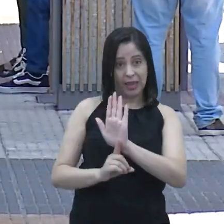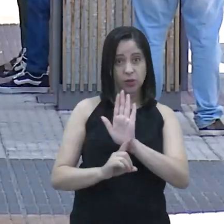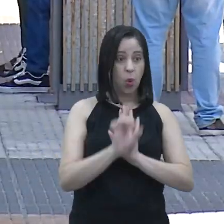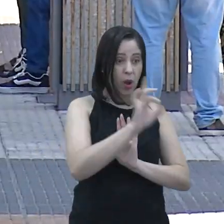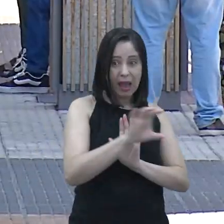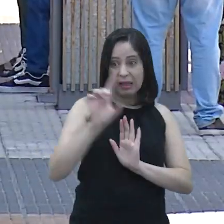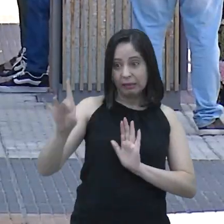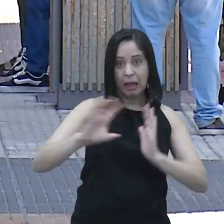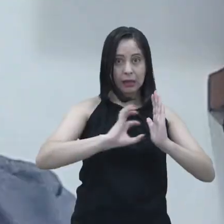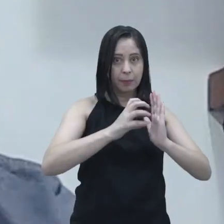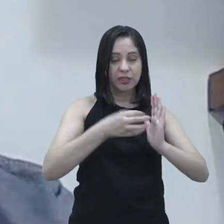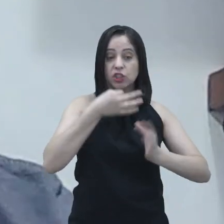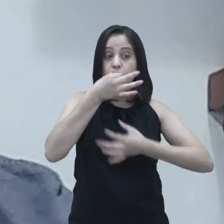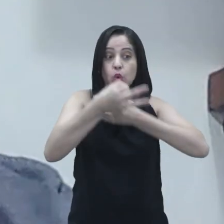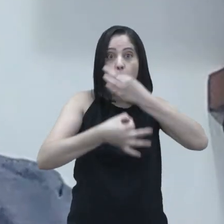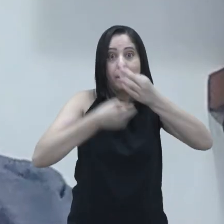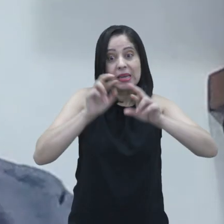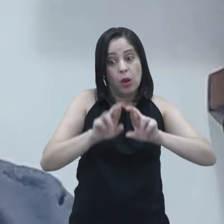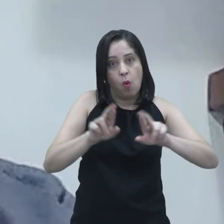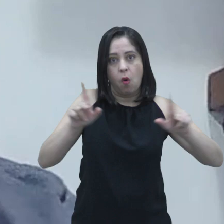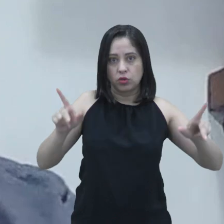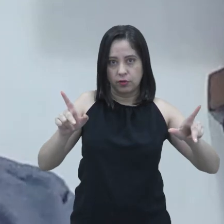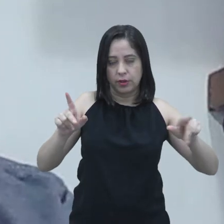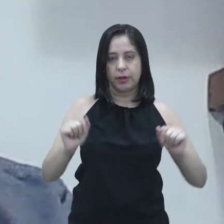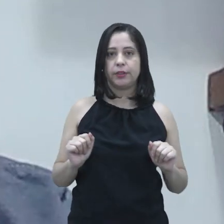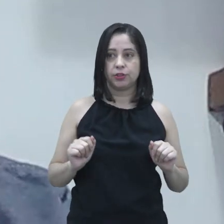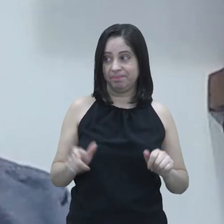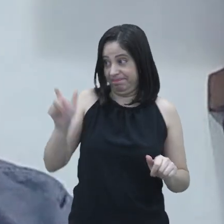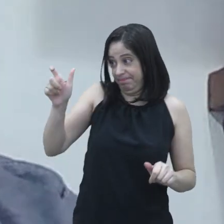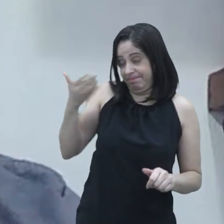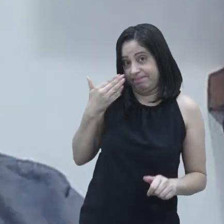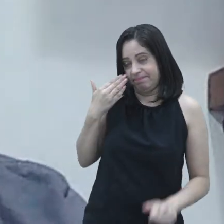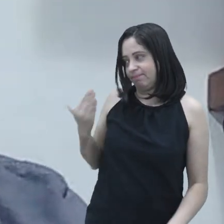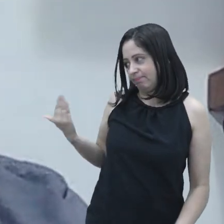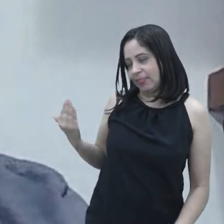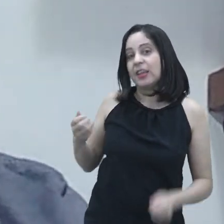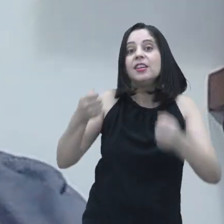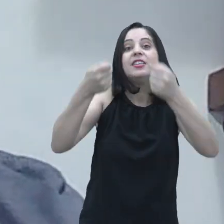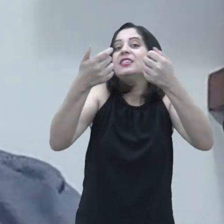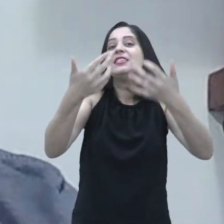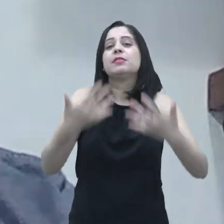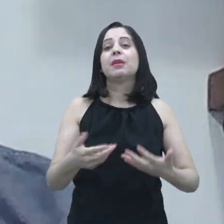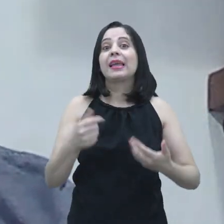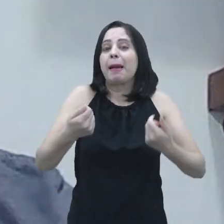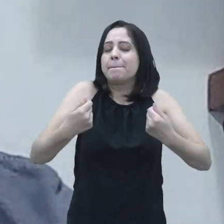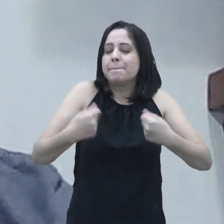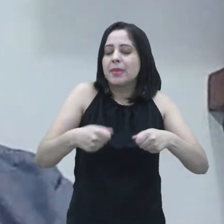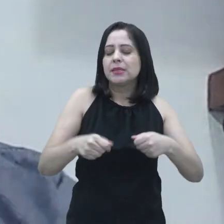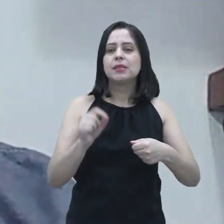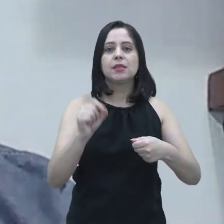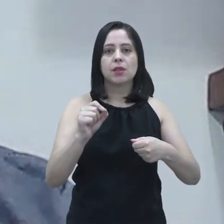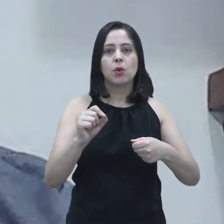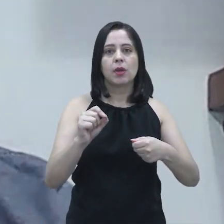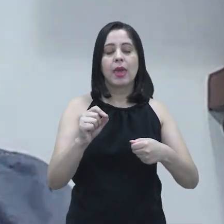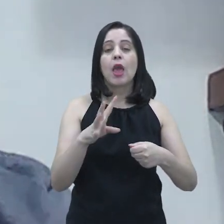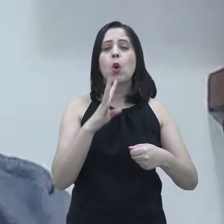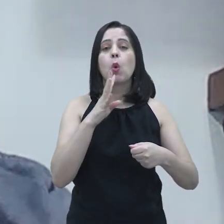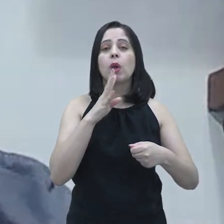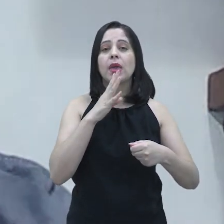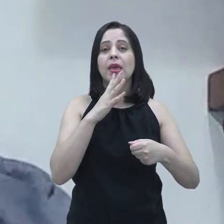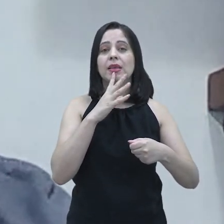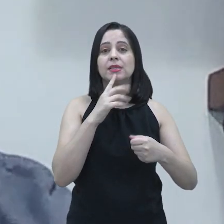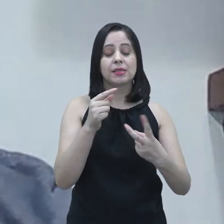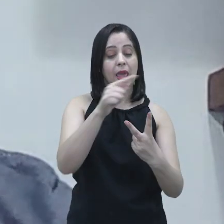direitos individuais. Esse cientista político explica que conhecer o espectro político e a linha que divide os